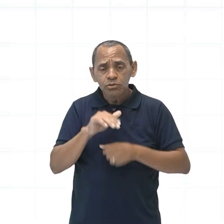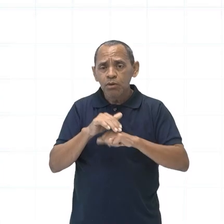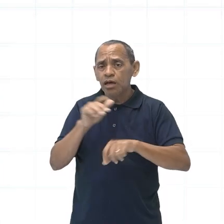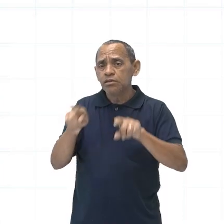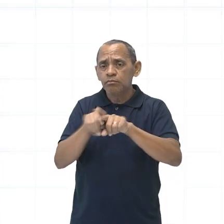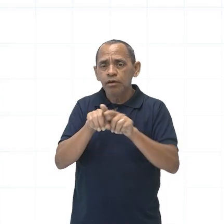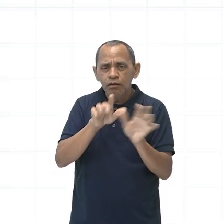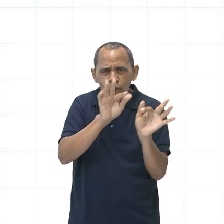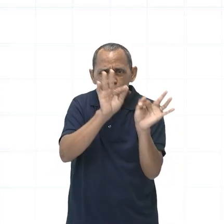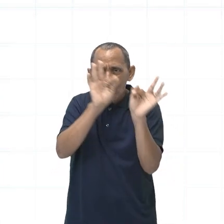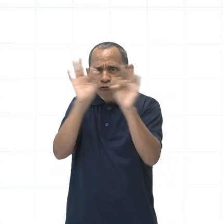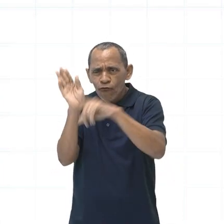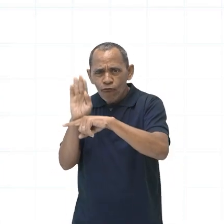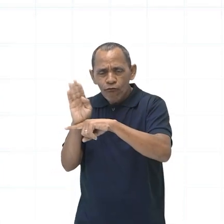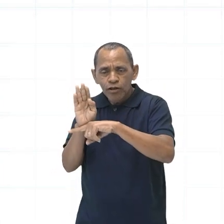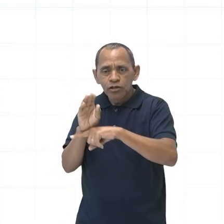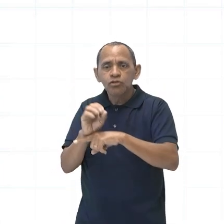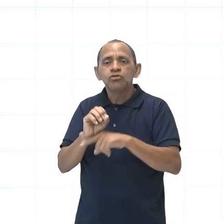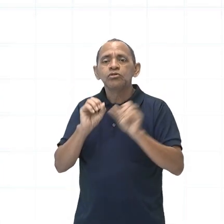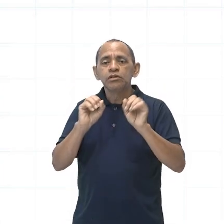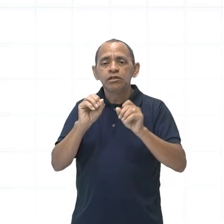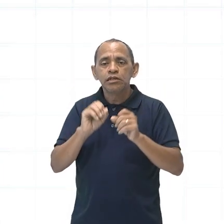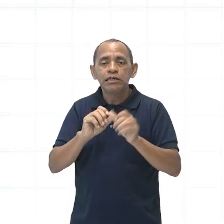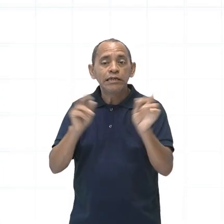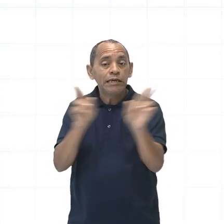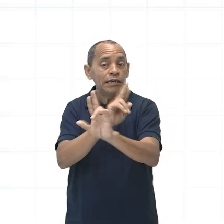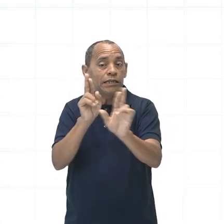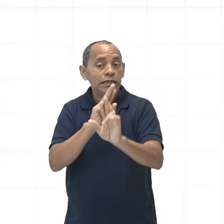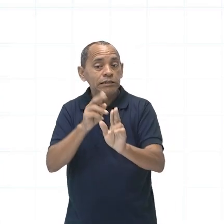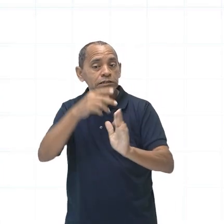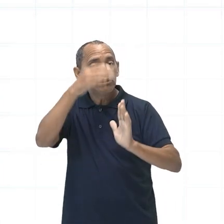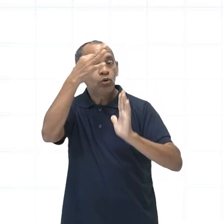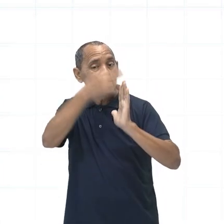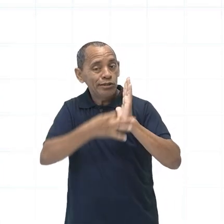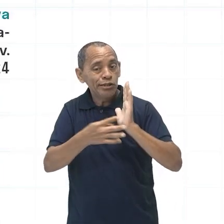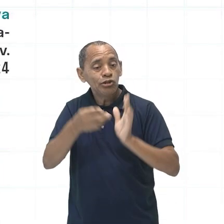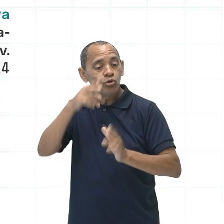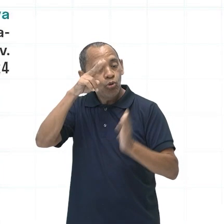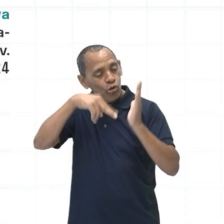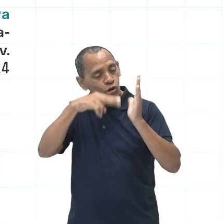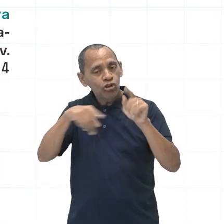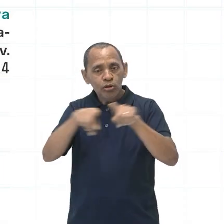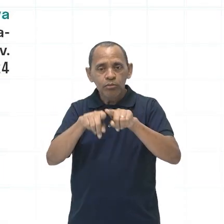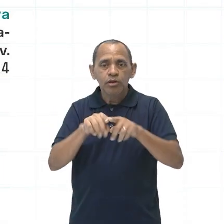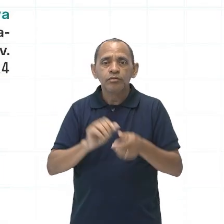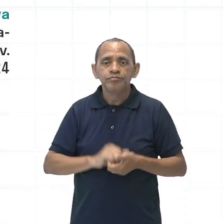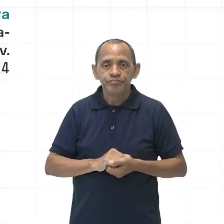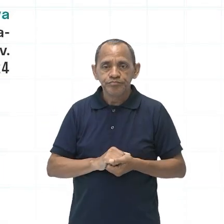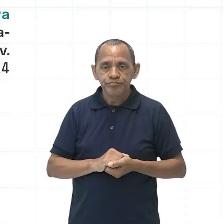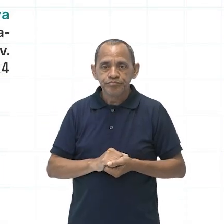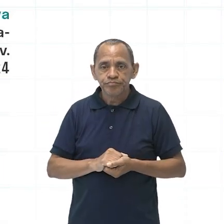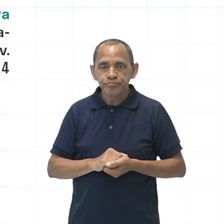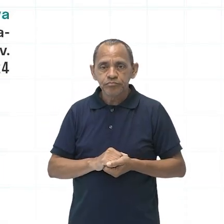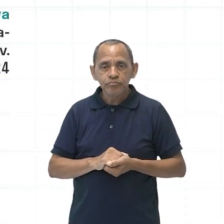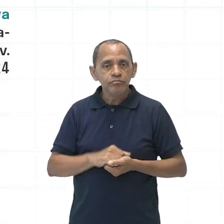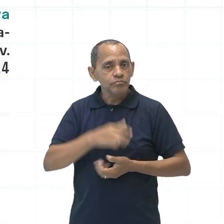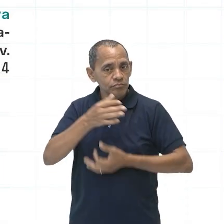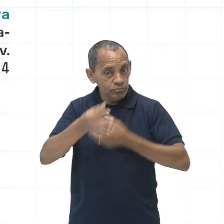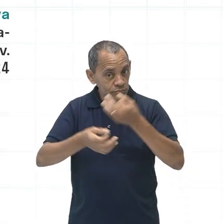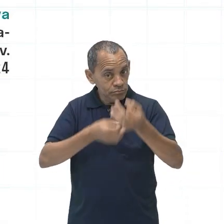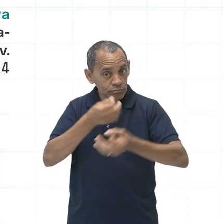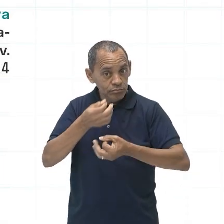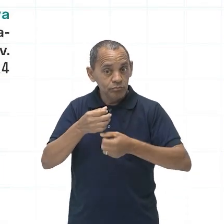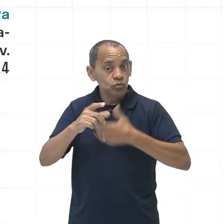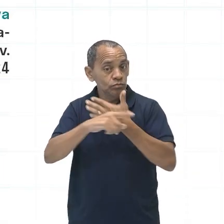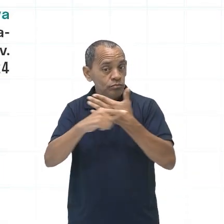que ler um texto, visto que o vídeo demanda menos esforço. Isso daí é, no caso, a opinião da